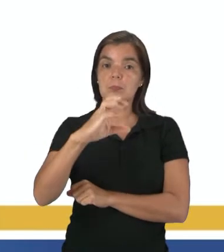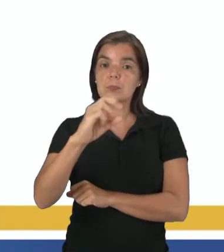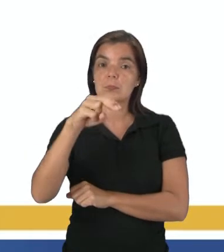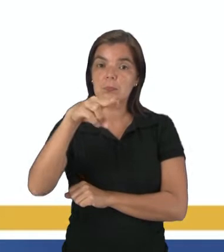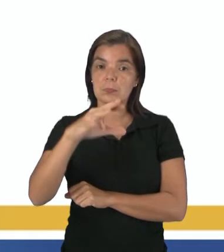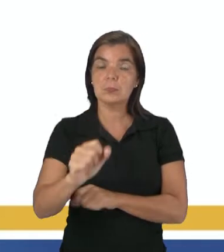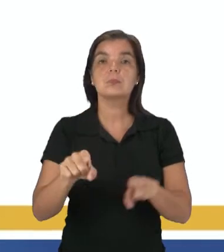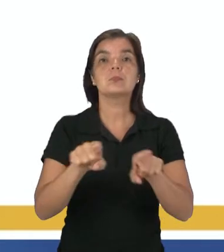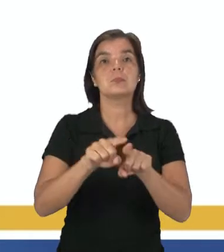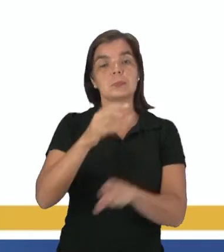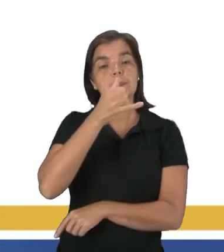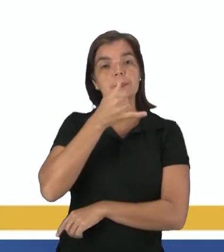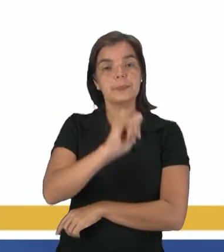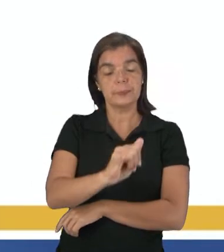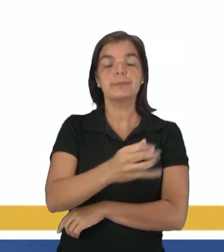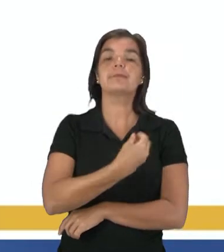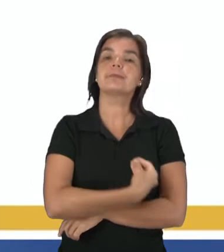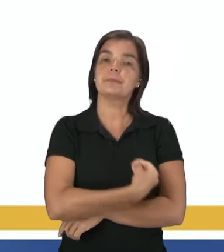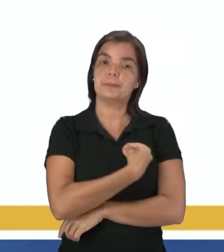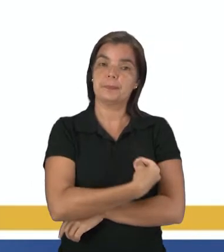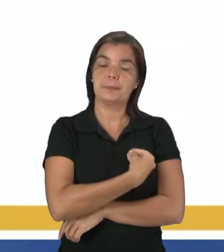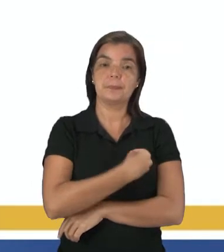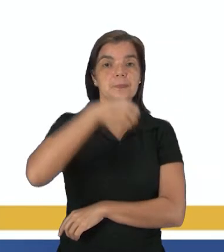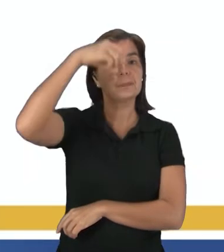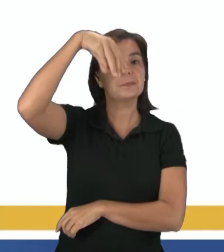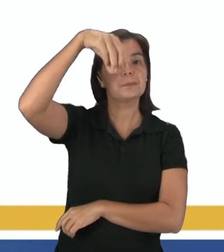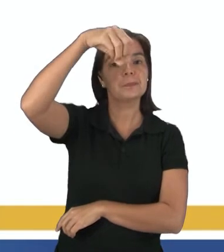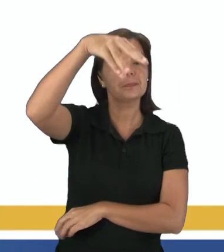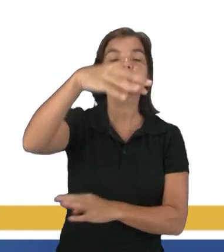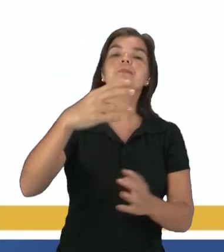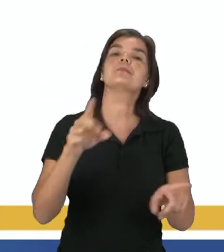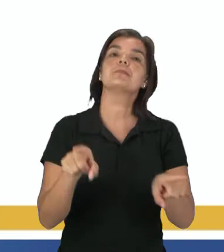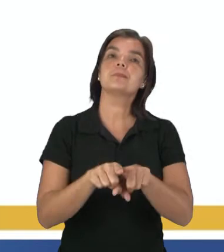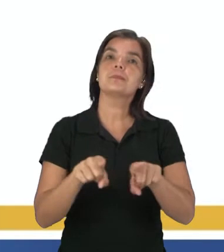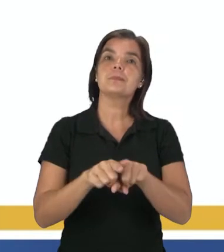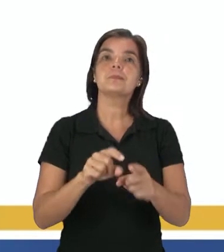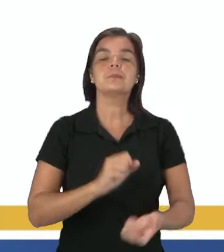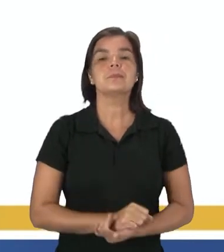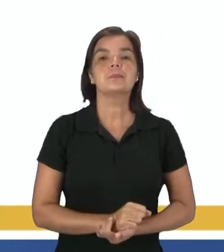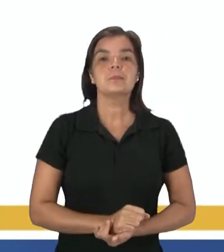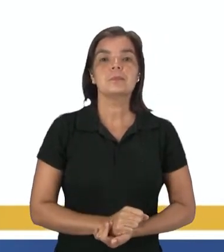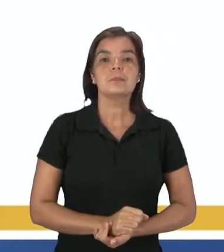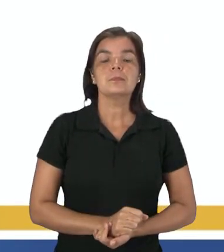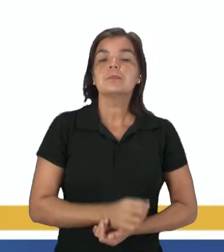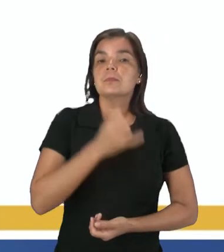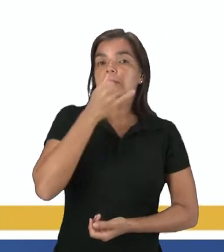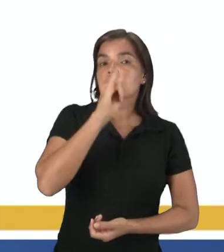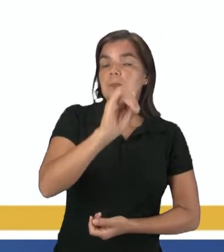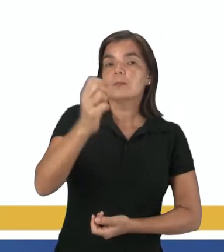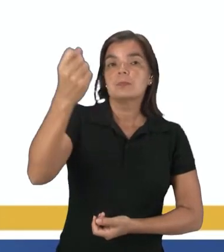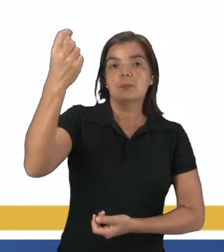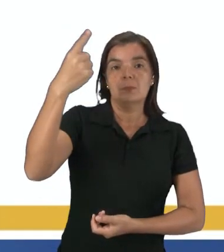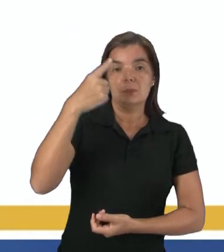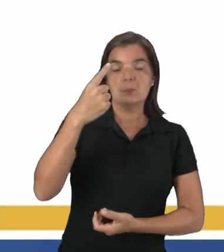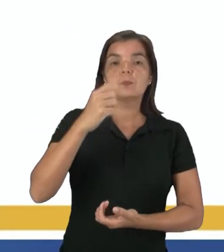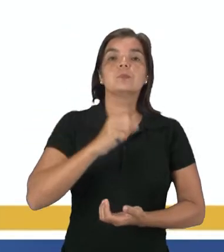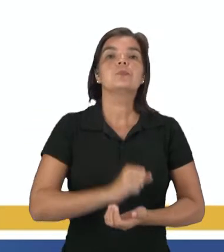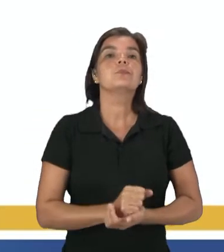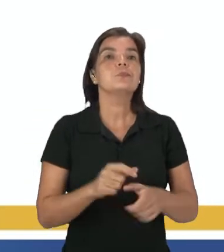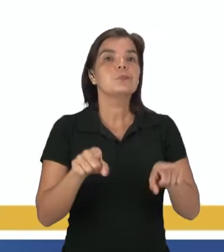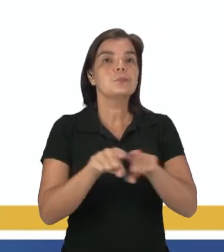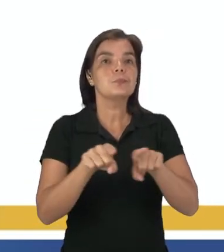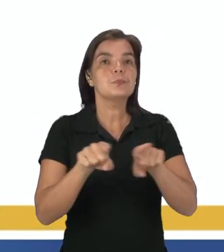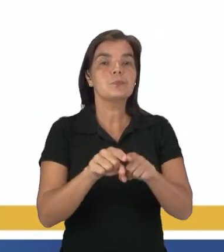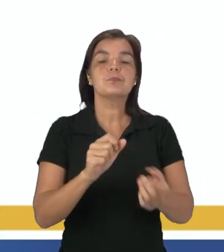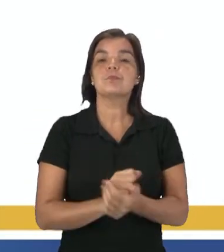por último a energia elétrica, que vai estar presente no nosso dia a dia a todo momento. A gente tem aí energia solar